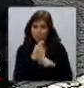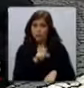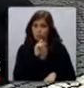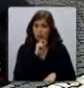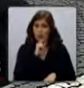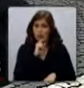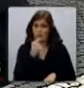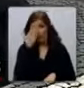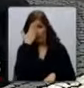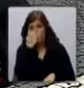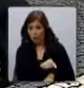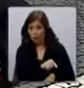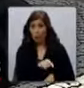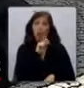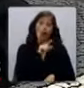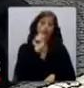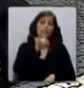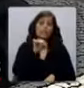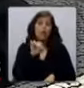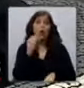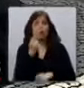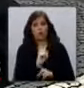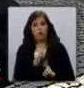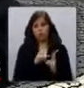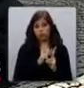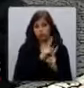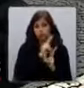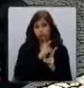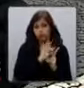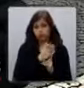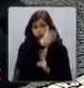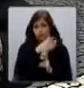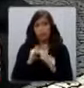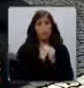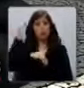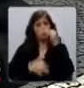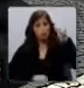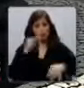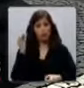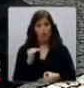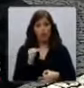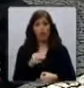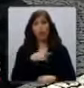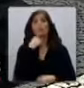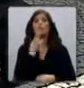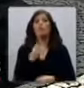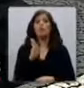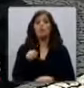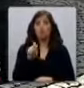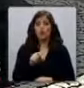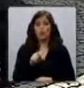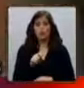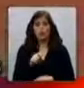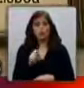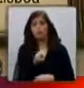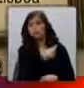Boa tarde, Hélder. Podem ser ou não. Nós temos aqui duas possibilidades. Por um lado, de facto, o Supremo Tribunal de Justiça, pela voz dos juízes conselheiros,